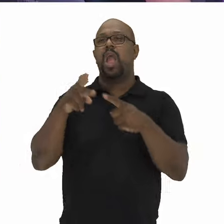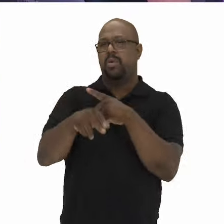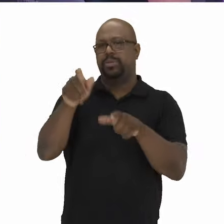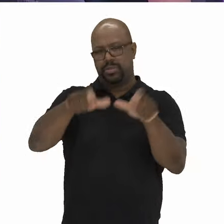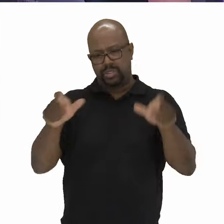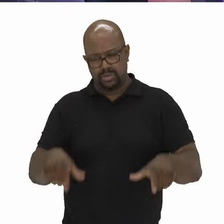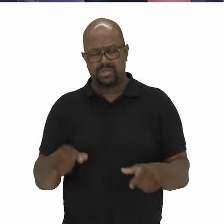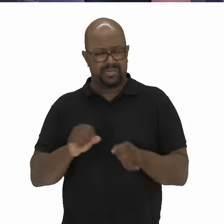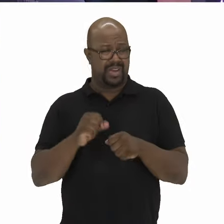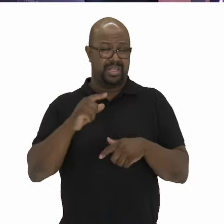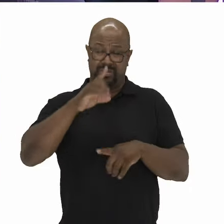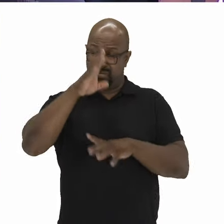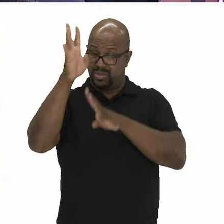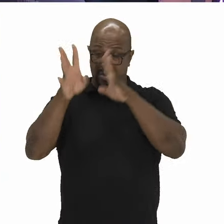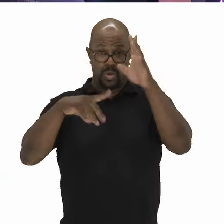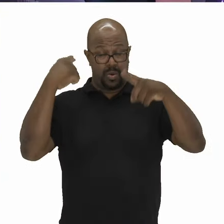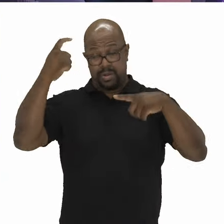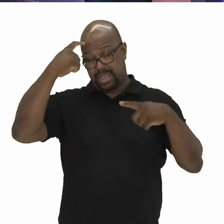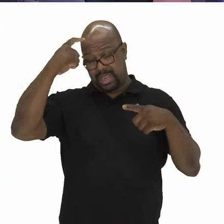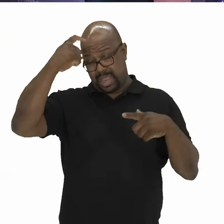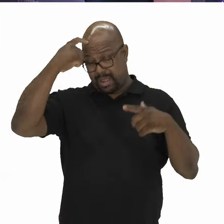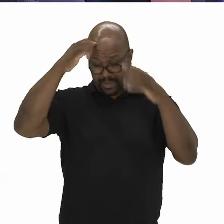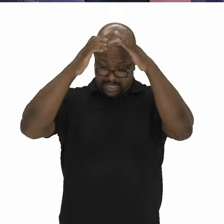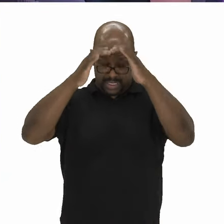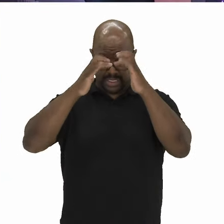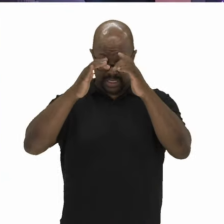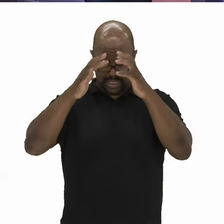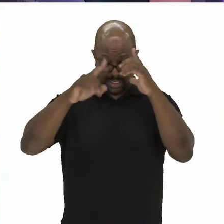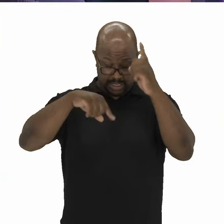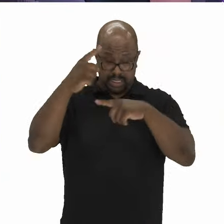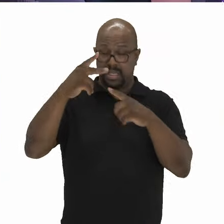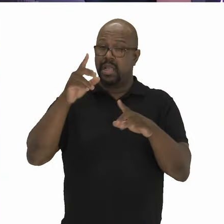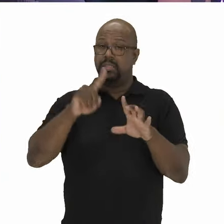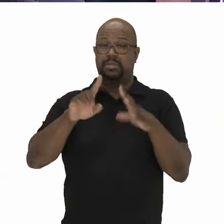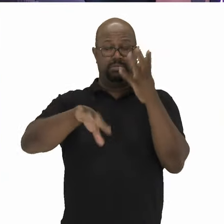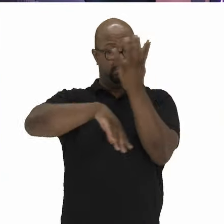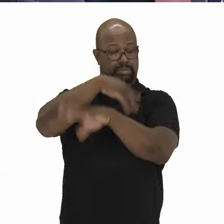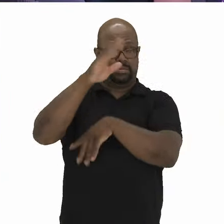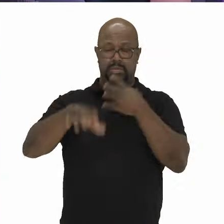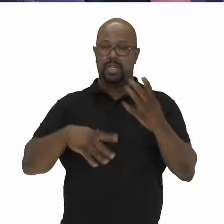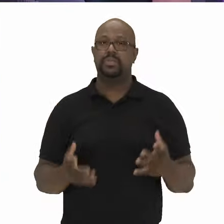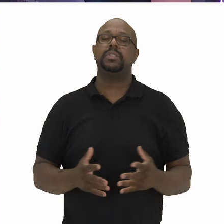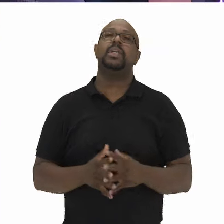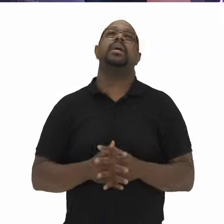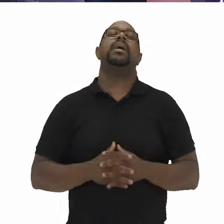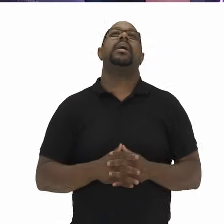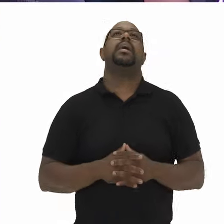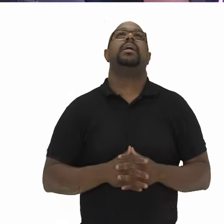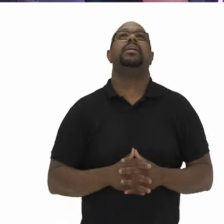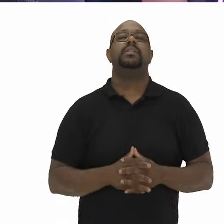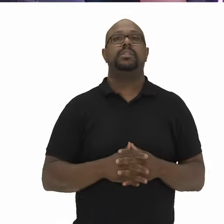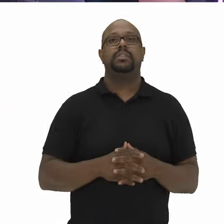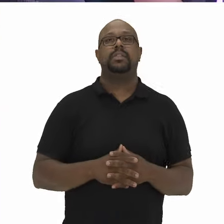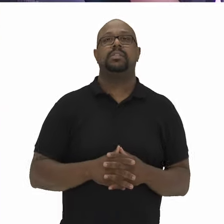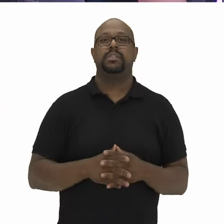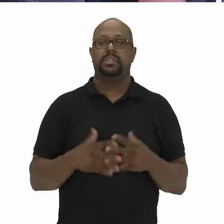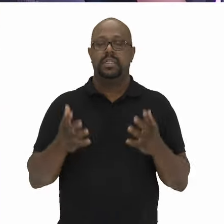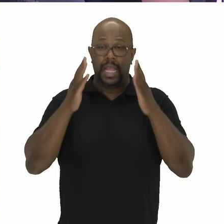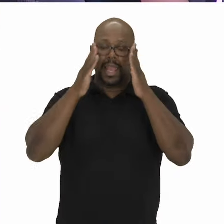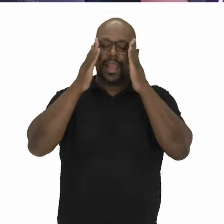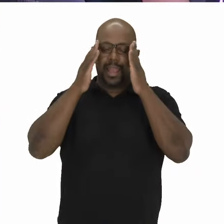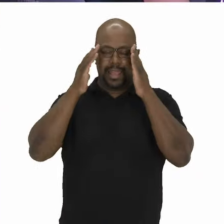interrompo as pessoas eu faço loucuras minha cabeça funciona uhum não são nem gavetinhas acho que zoológico e